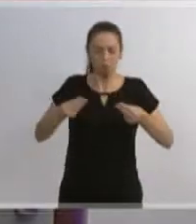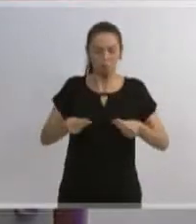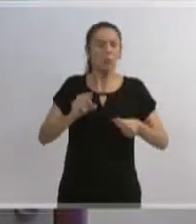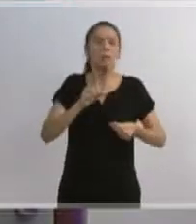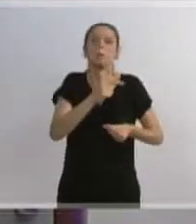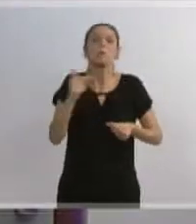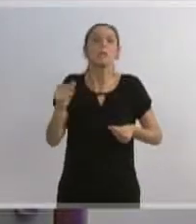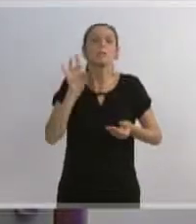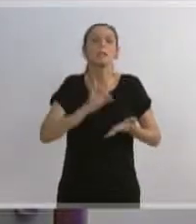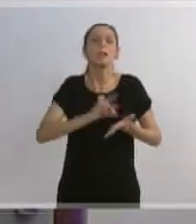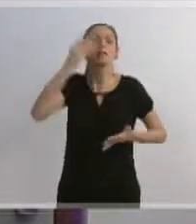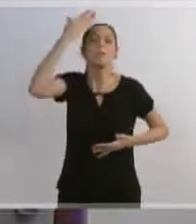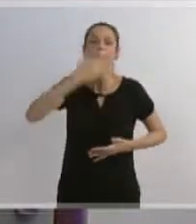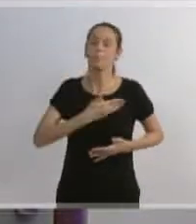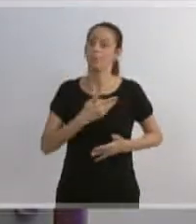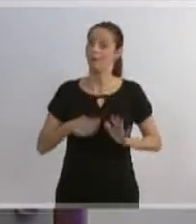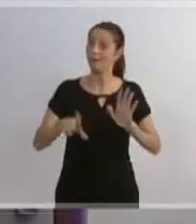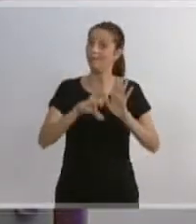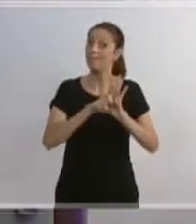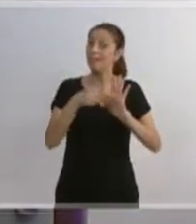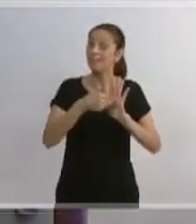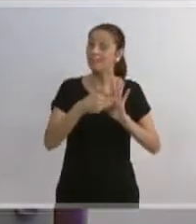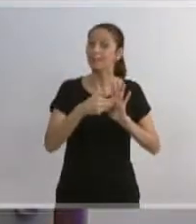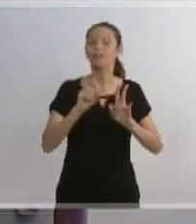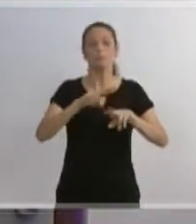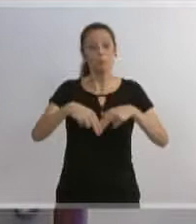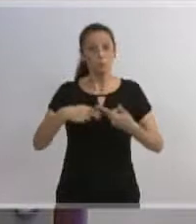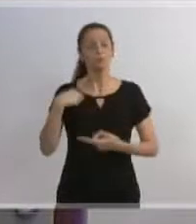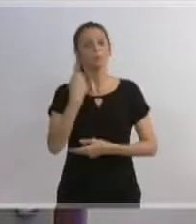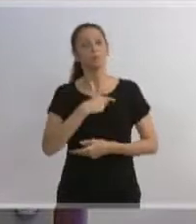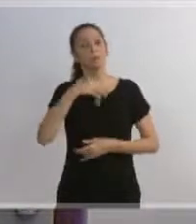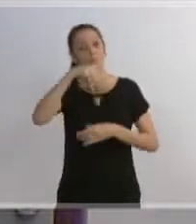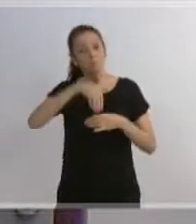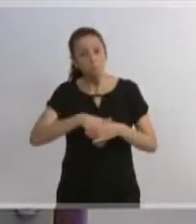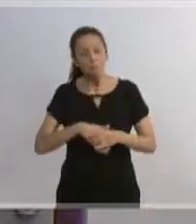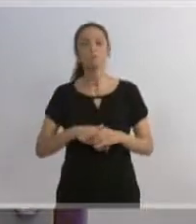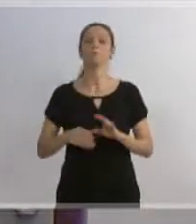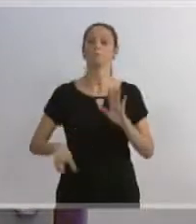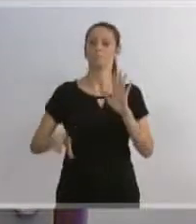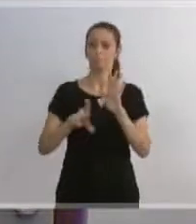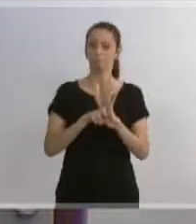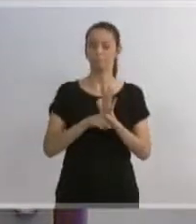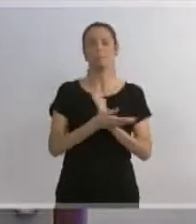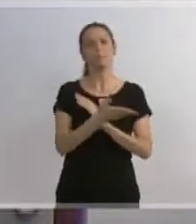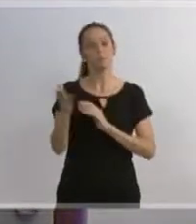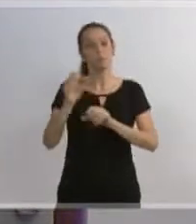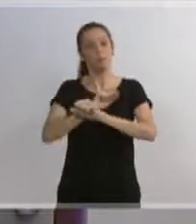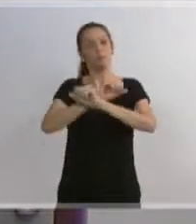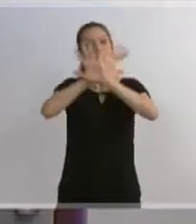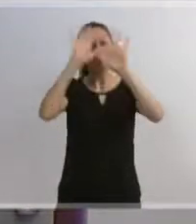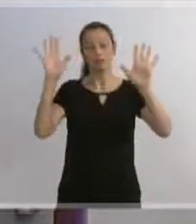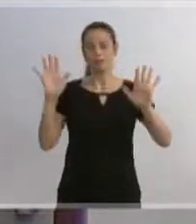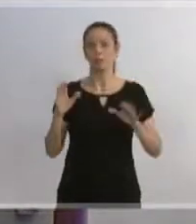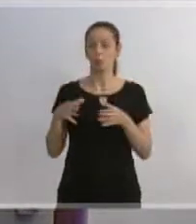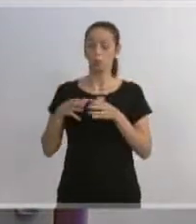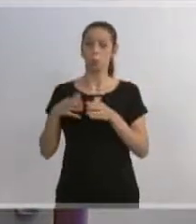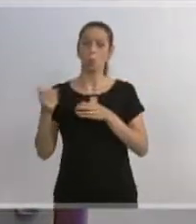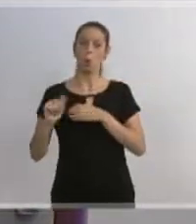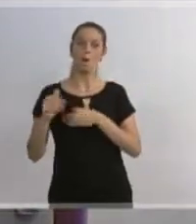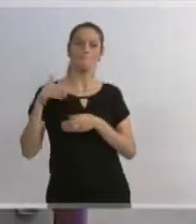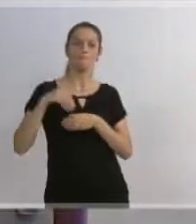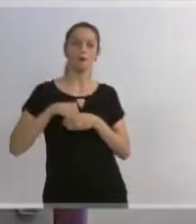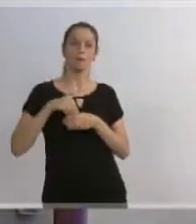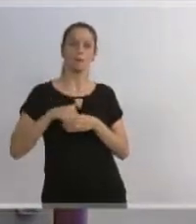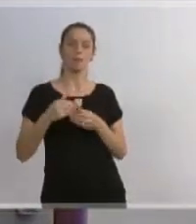casa que vão dizer o que vale é a lei. E foi votado a lei nessa casa. Então, que fique claro, não teve 11 aqui que votou